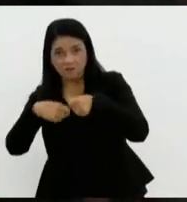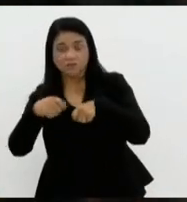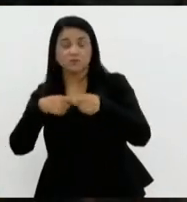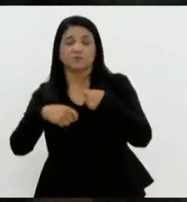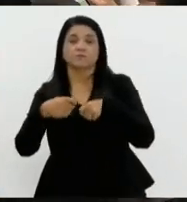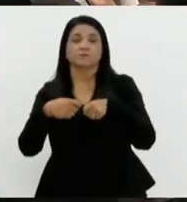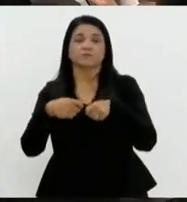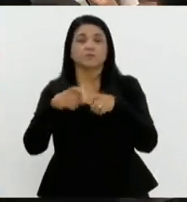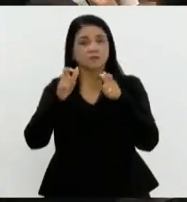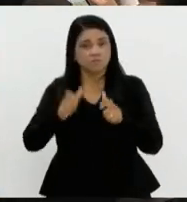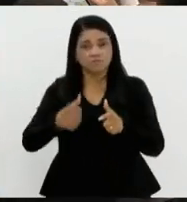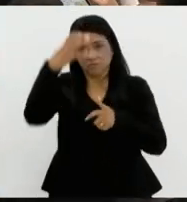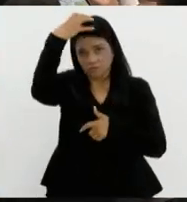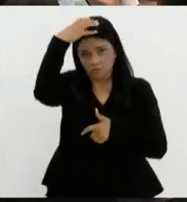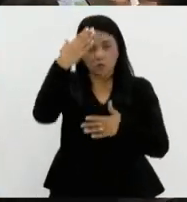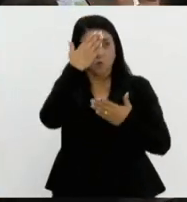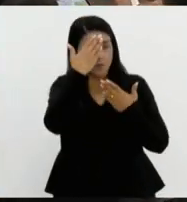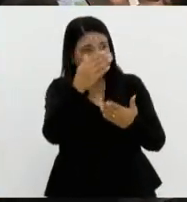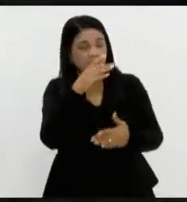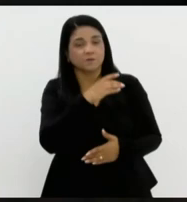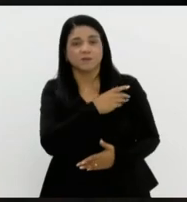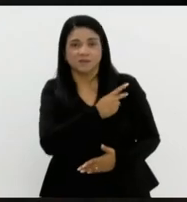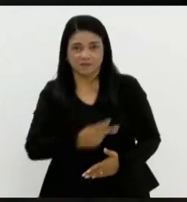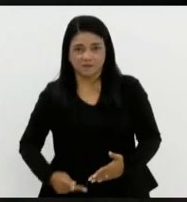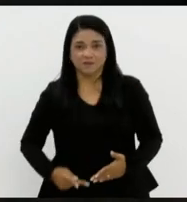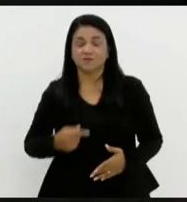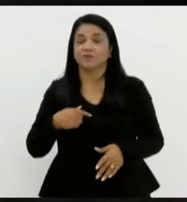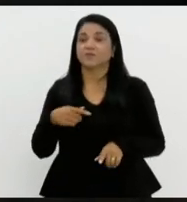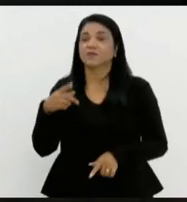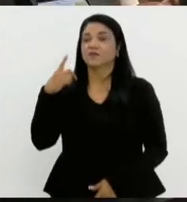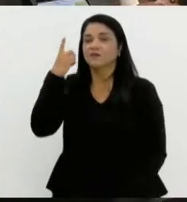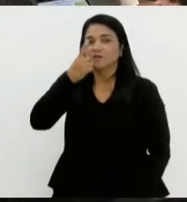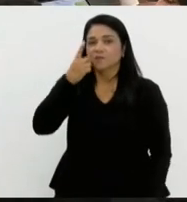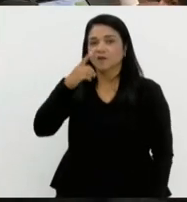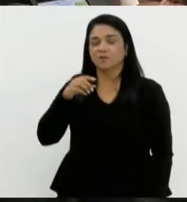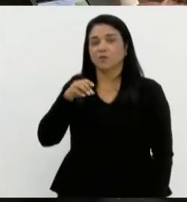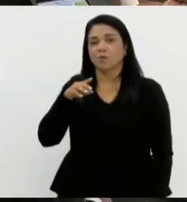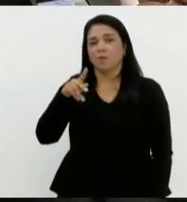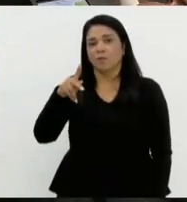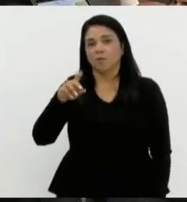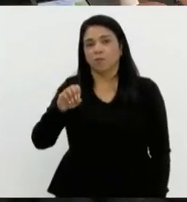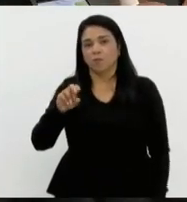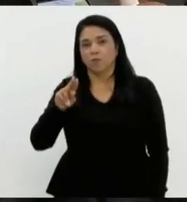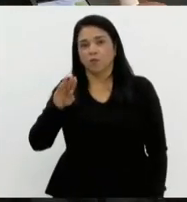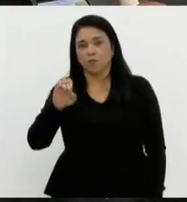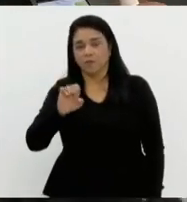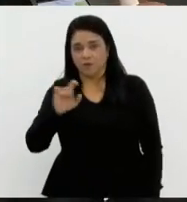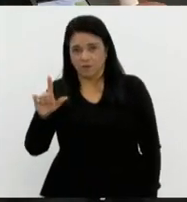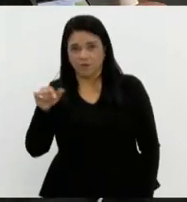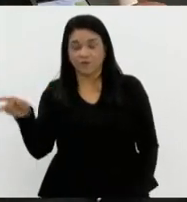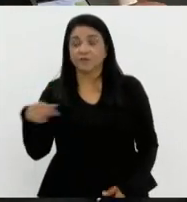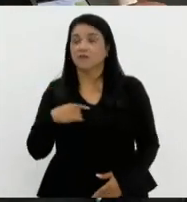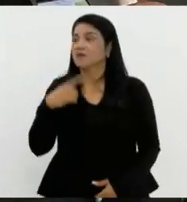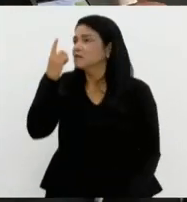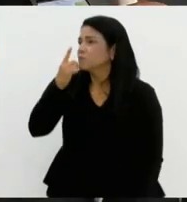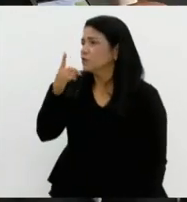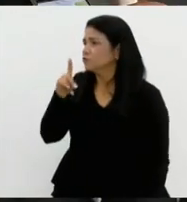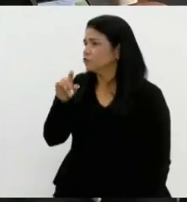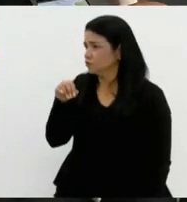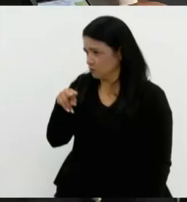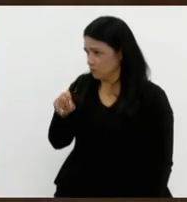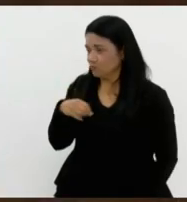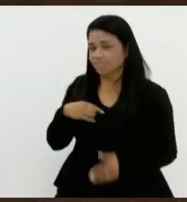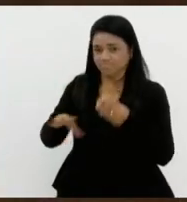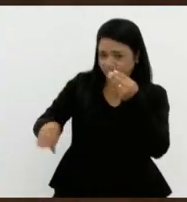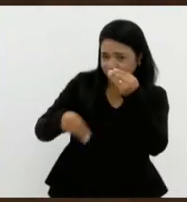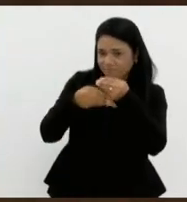Obrigado, senhora presidente. Deputado Popel, com brevidade. Brevidade, só, deputado Dino. Pegando aqui o gancho